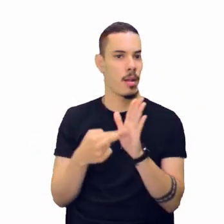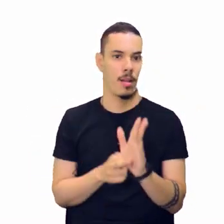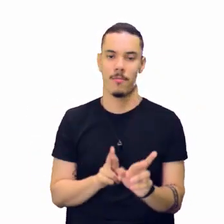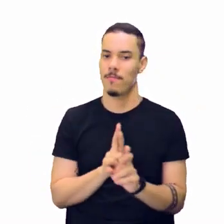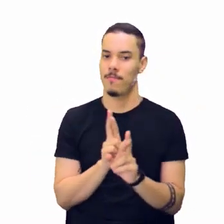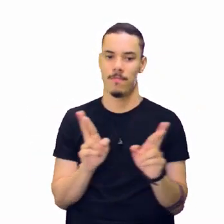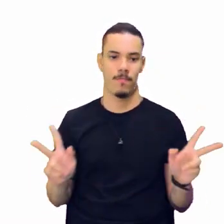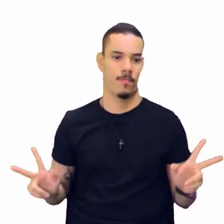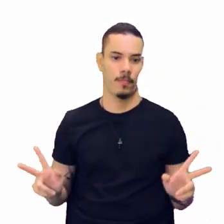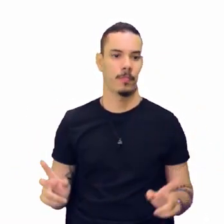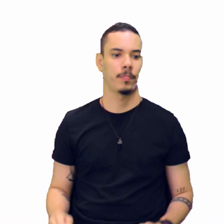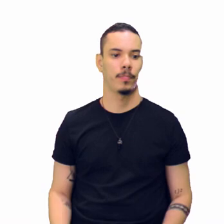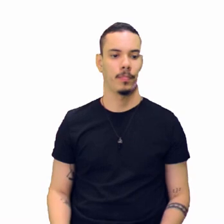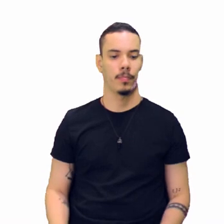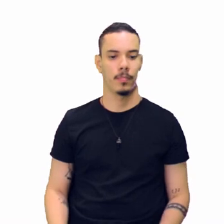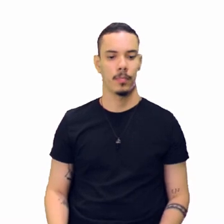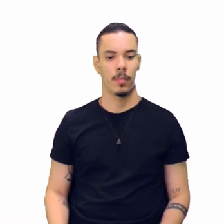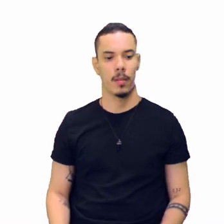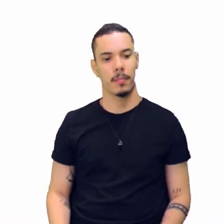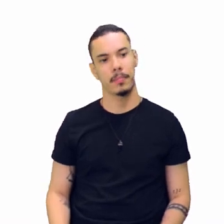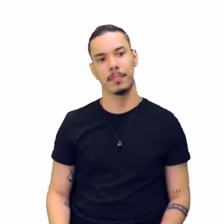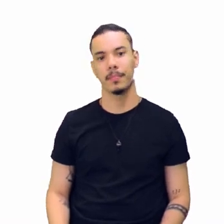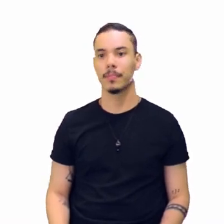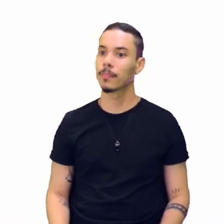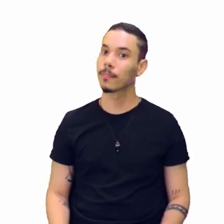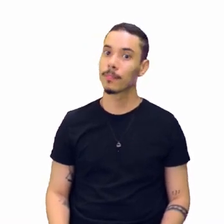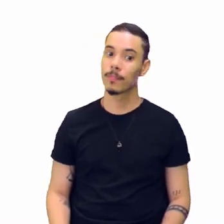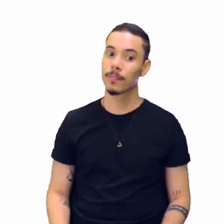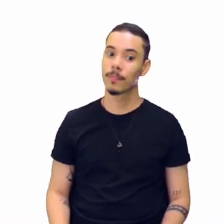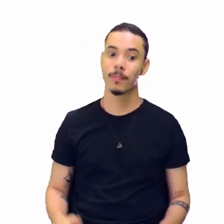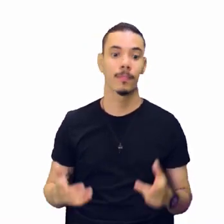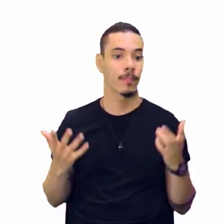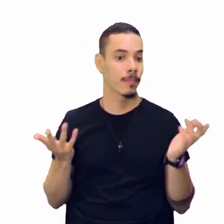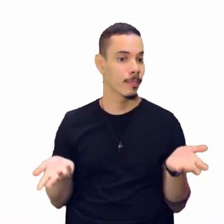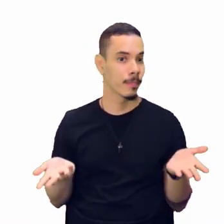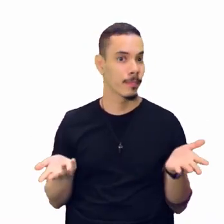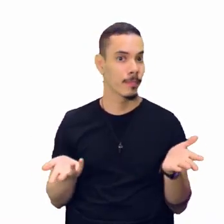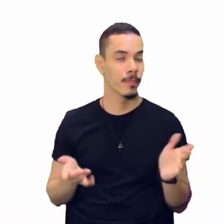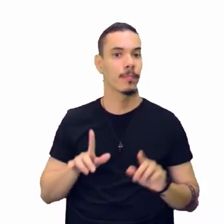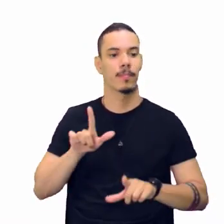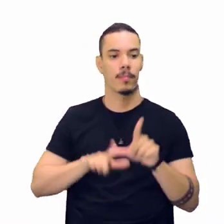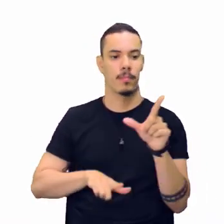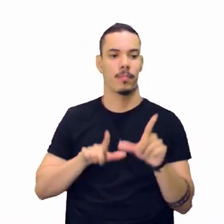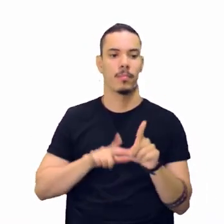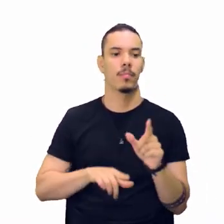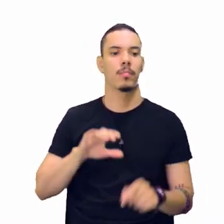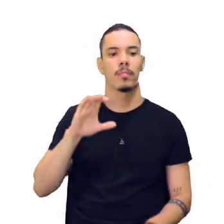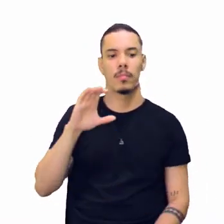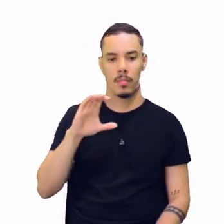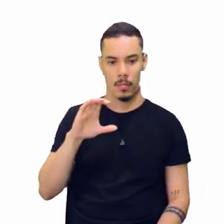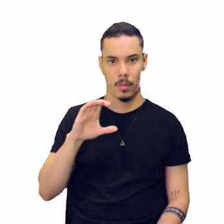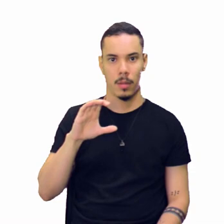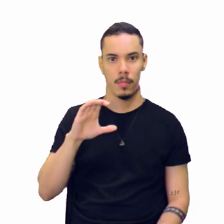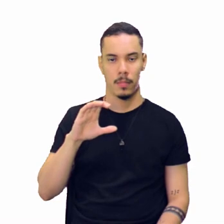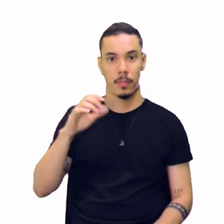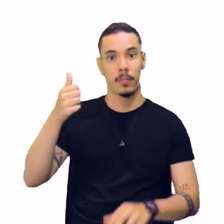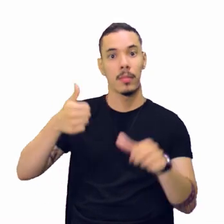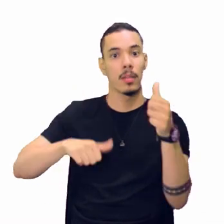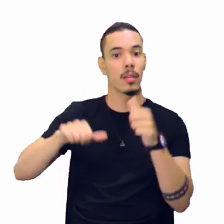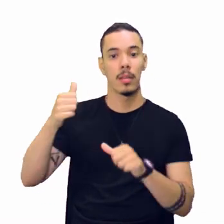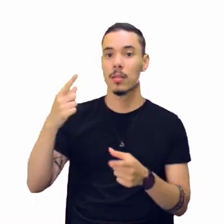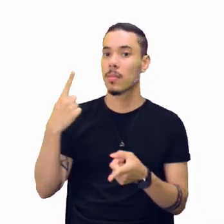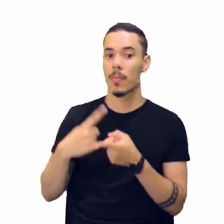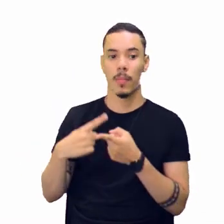regrinha. Então, A, B, C, D ou E. Nós temos aqui o gabarito letra C. Analisando